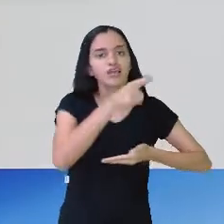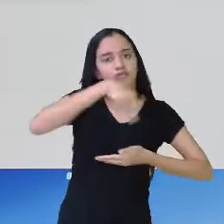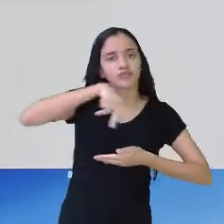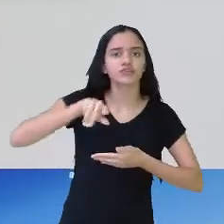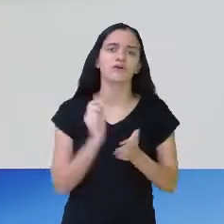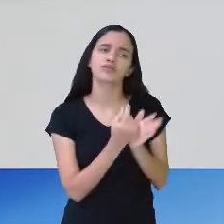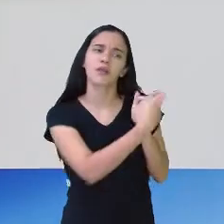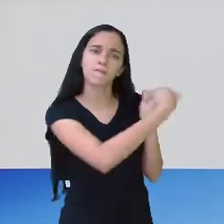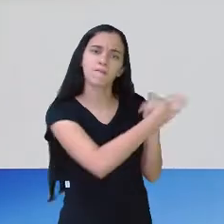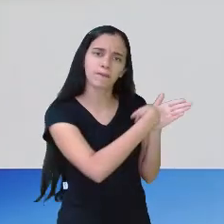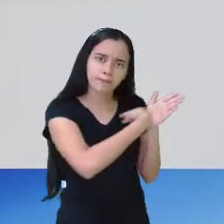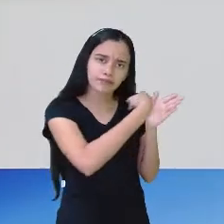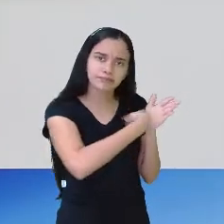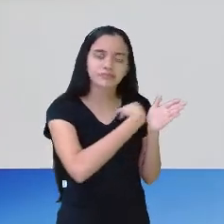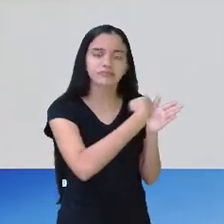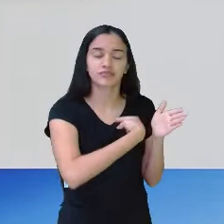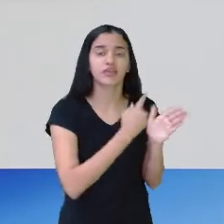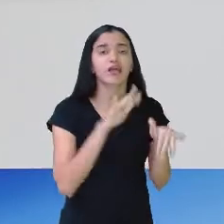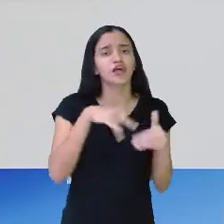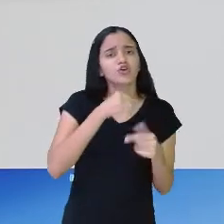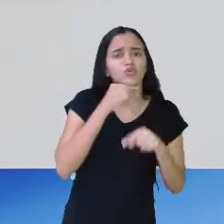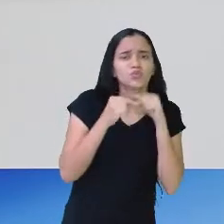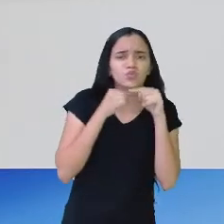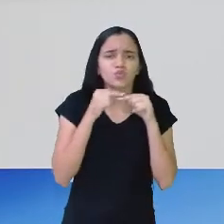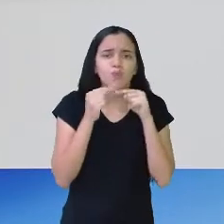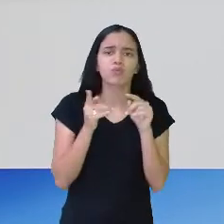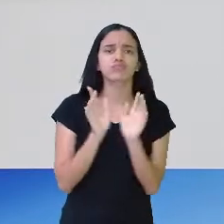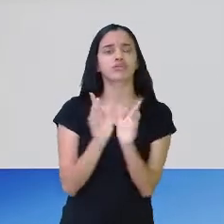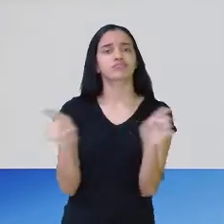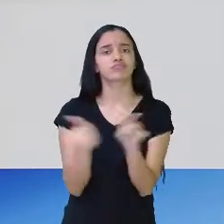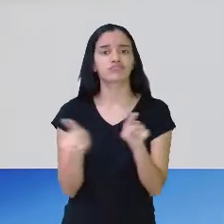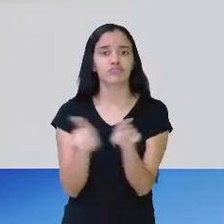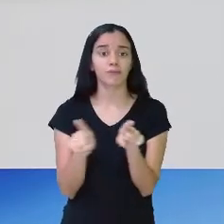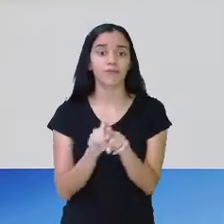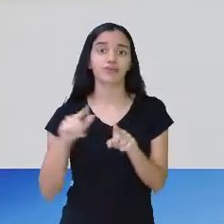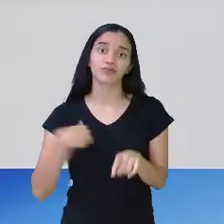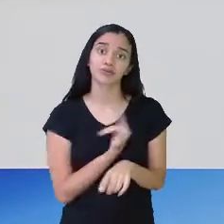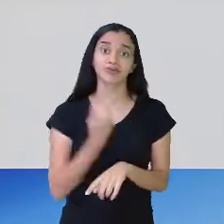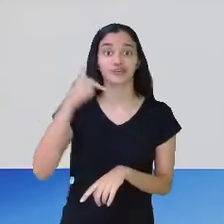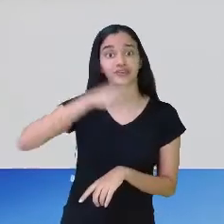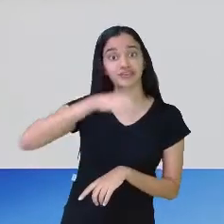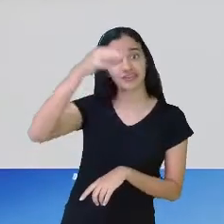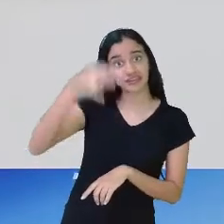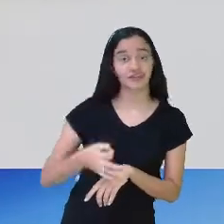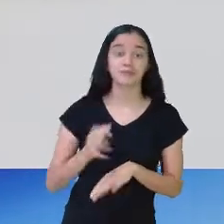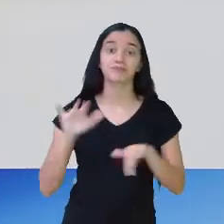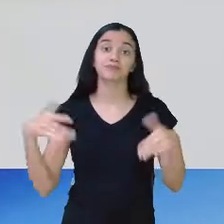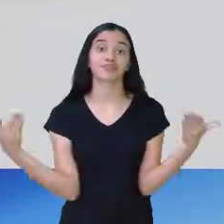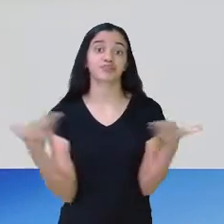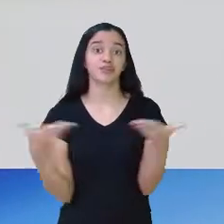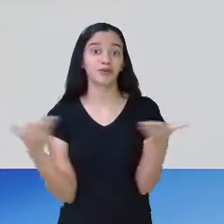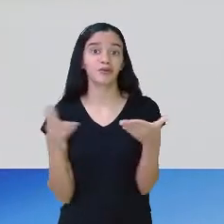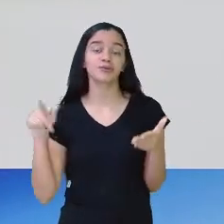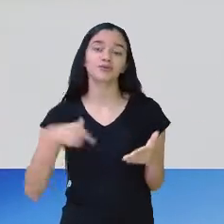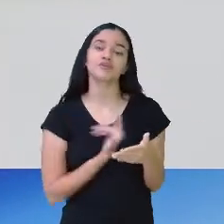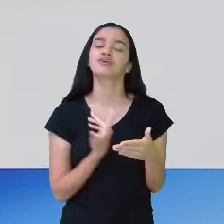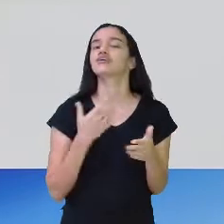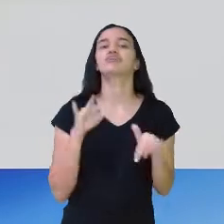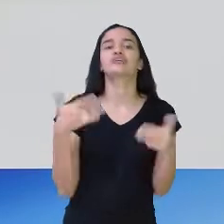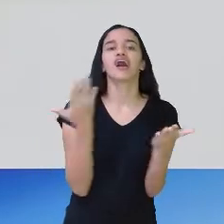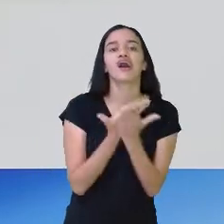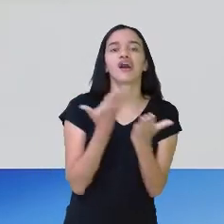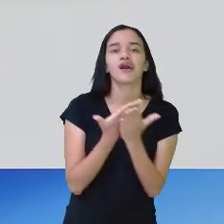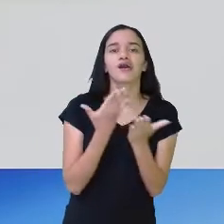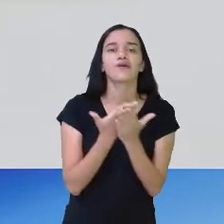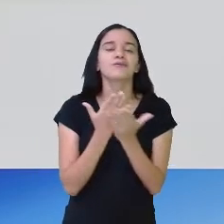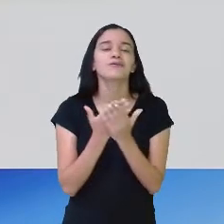fazer perguntas, tirar dúvidas com a gente que está aqui, tá certo? E hoje a nossa aula vai ser sobre mini conto,